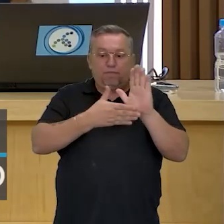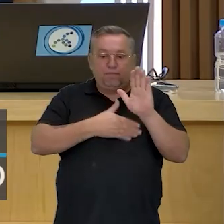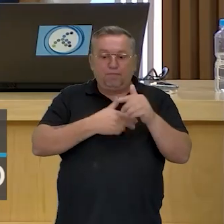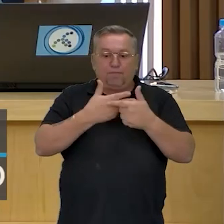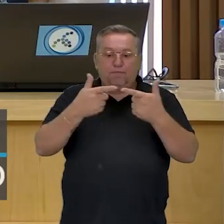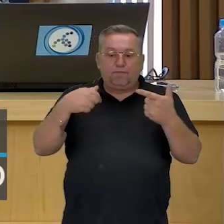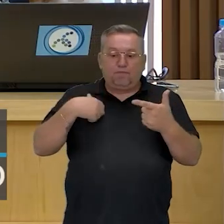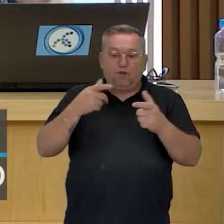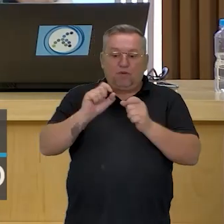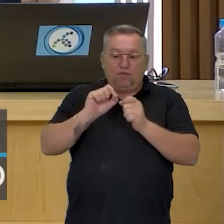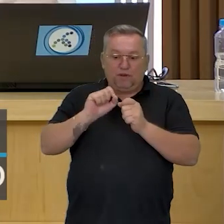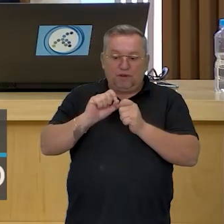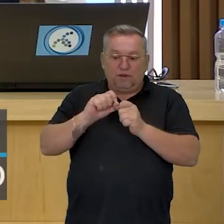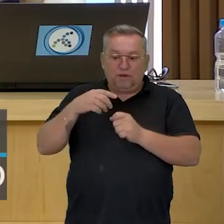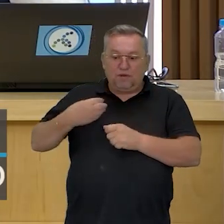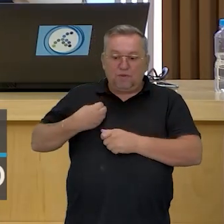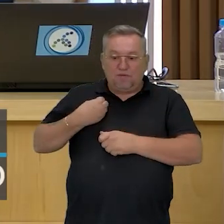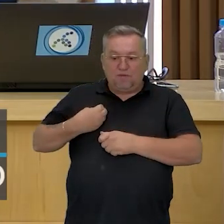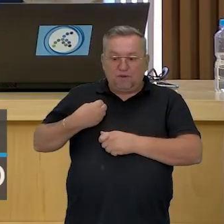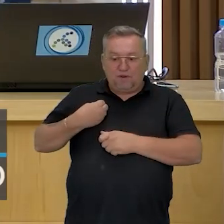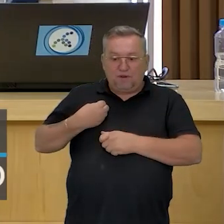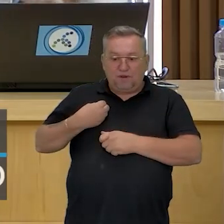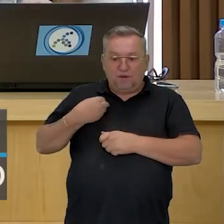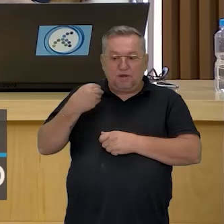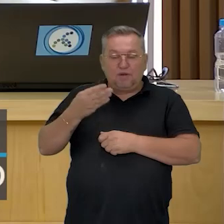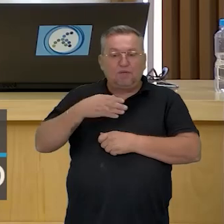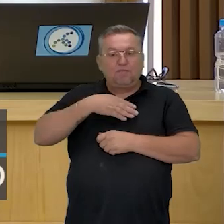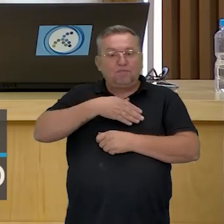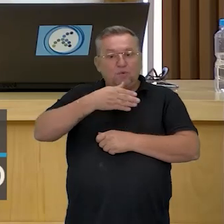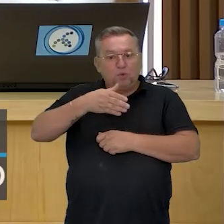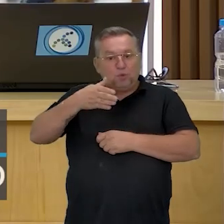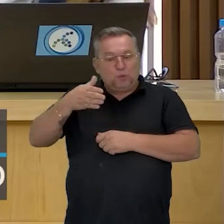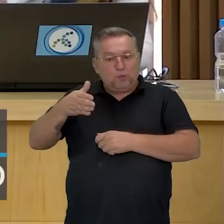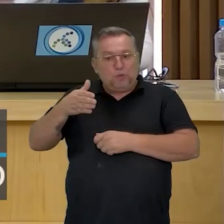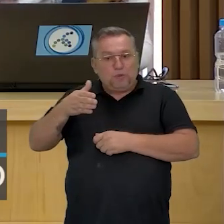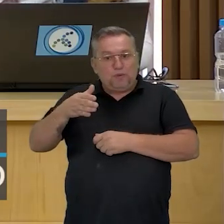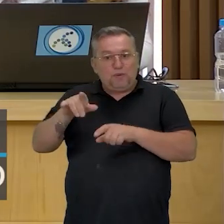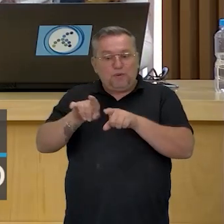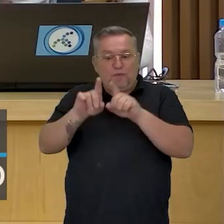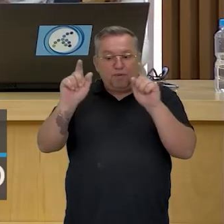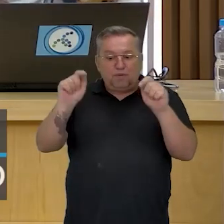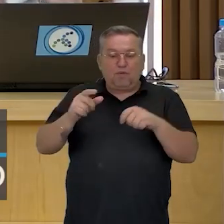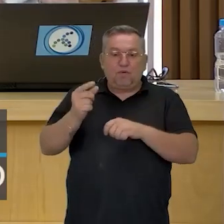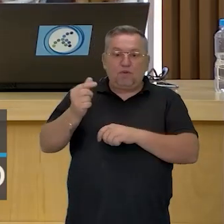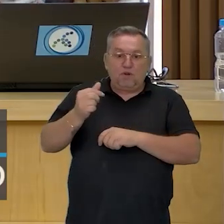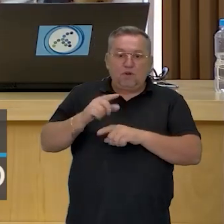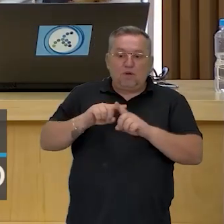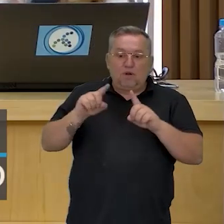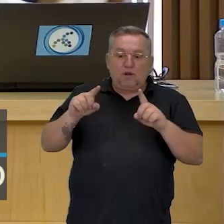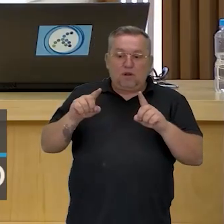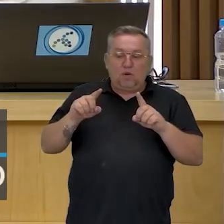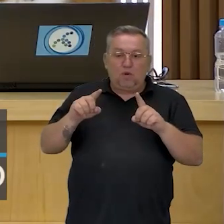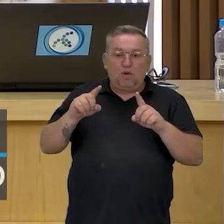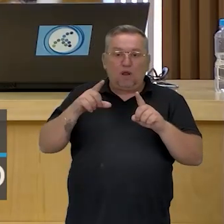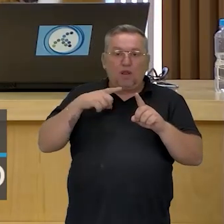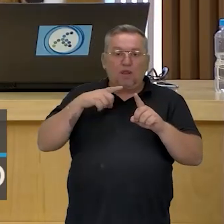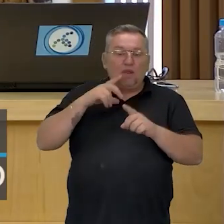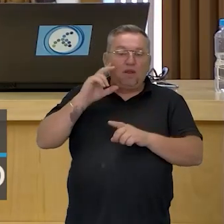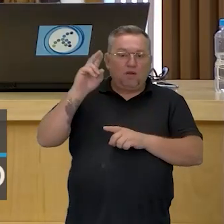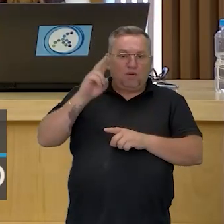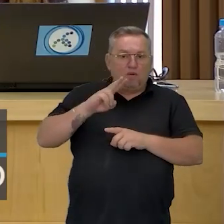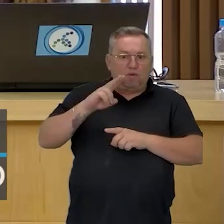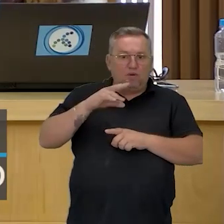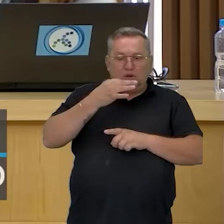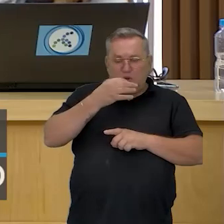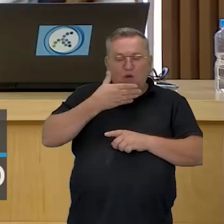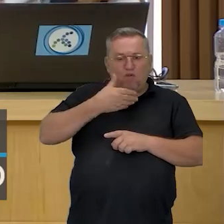coisas que eu quero fazer assim na minha vida, dando um passo de cada vez em termos de poder aquisitivo. Então, desse ponto de vista, eu considero que